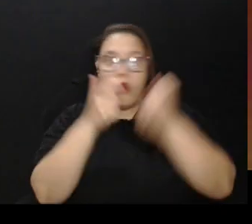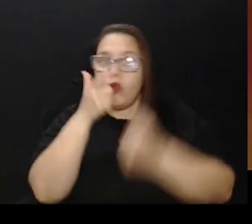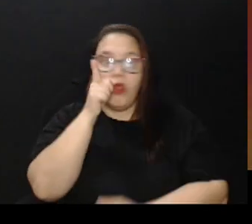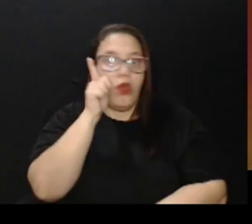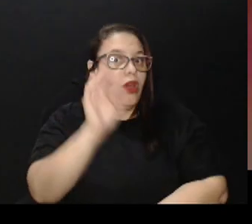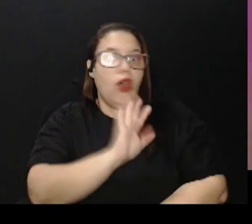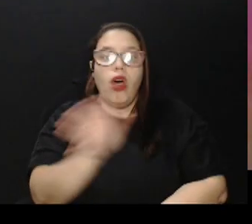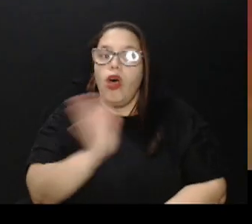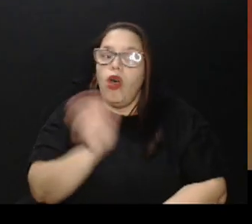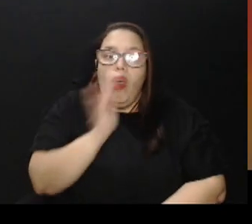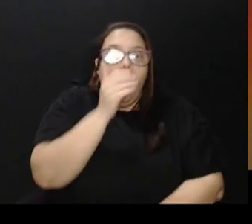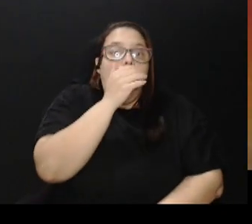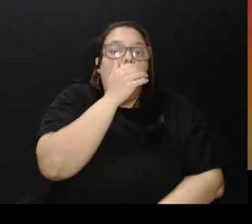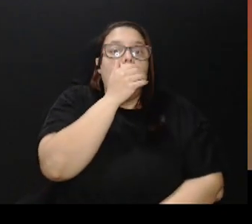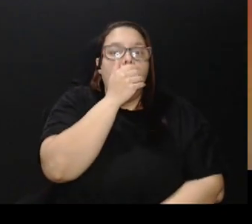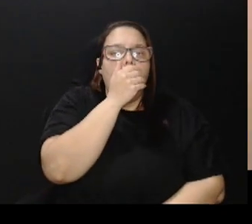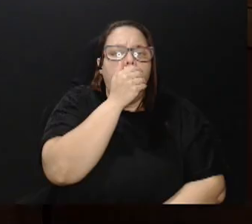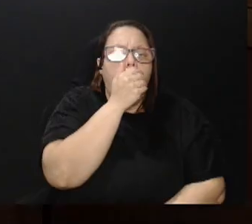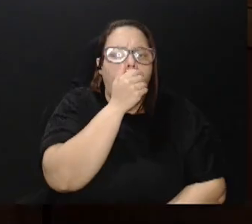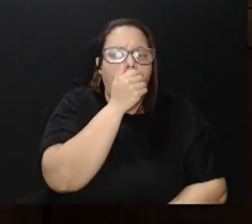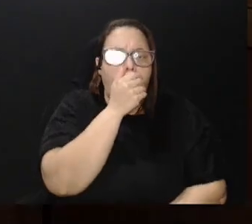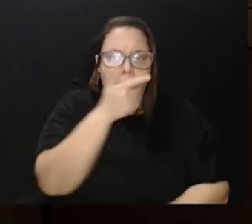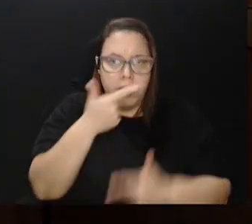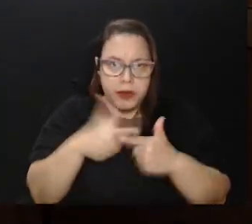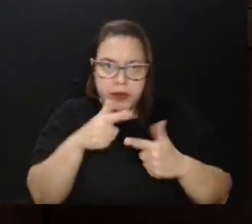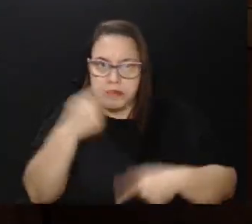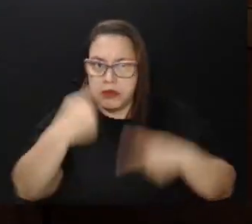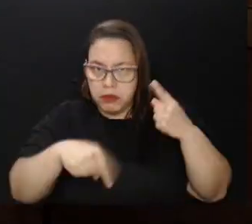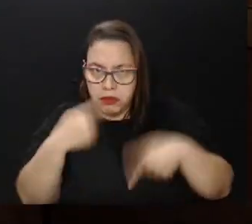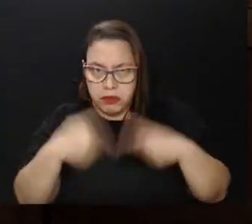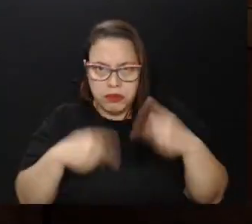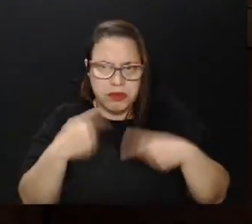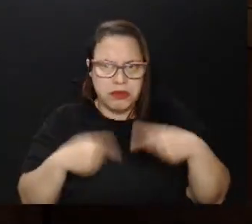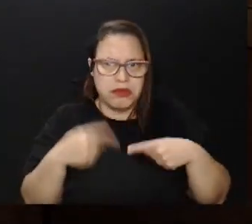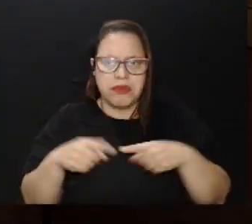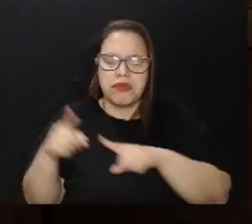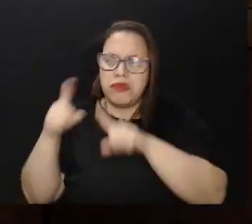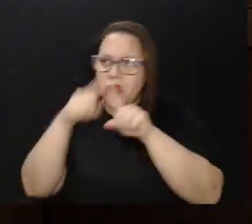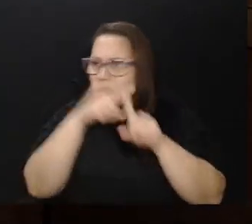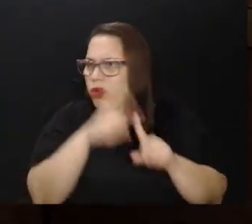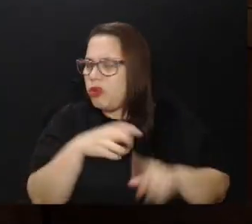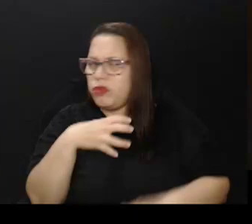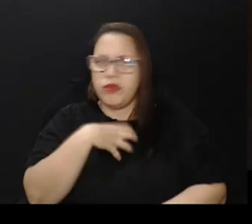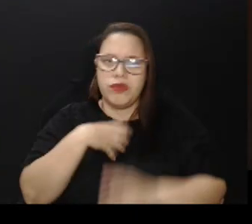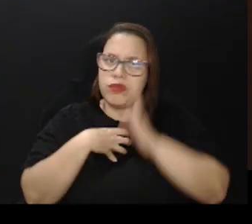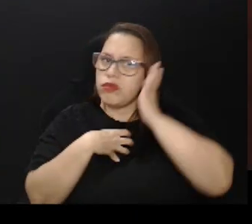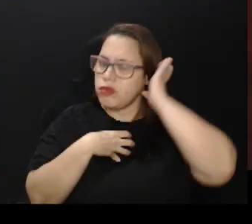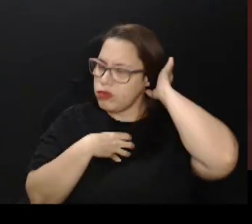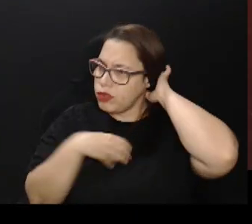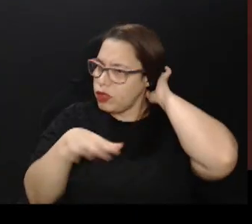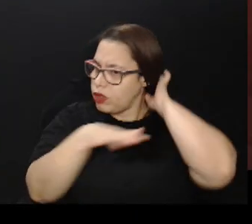Problemas políticos de todo o naipe que havia aqui na região de Campinas.